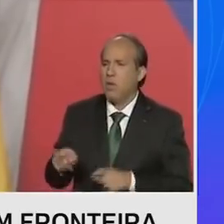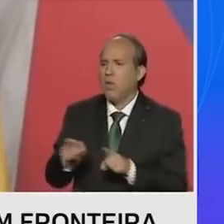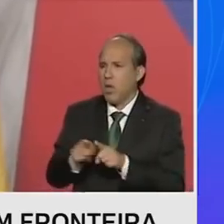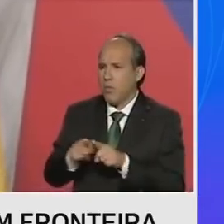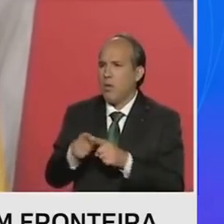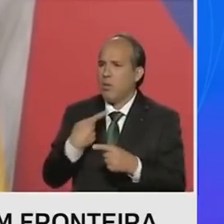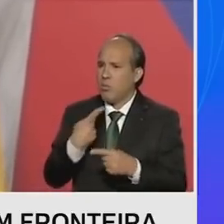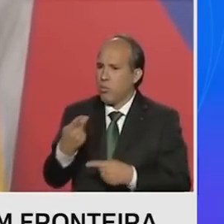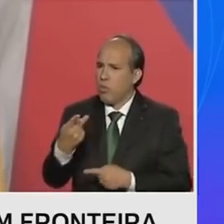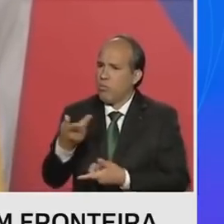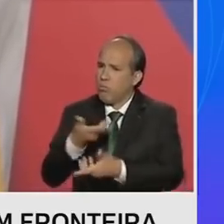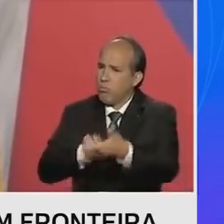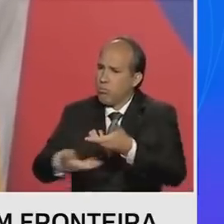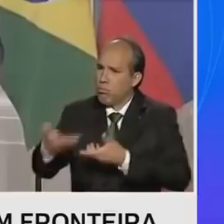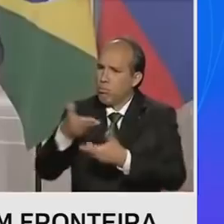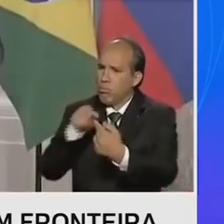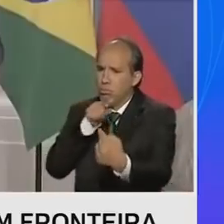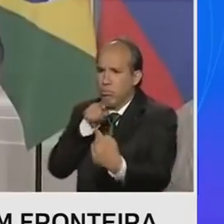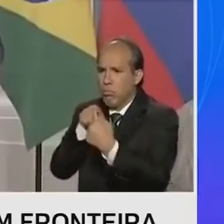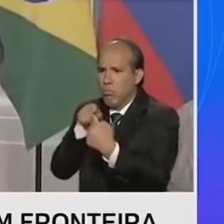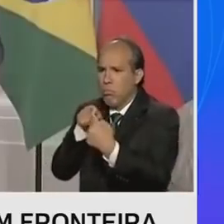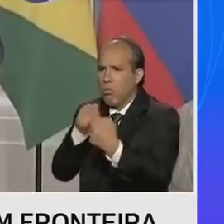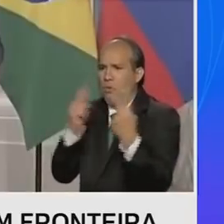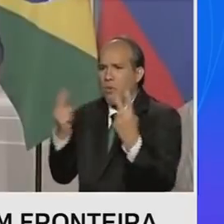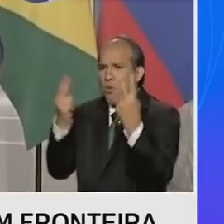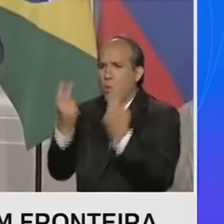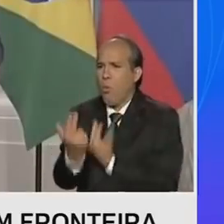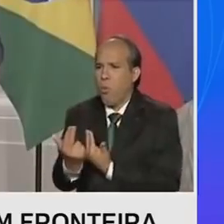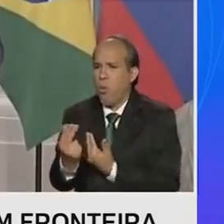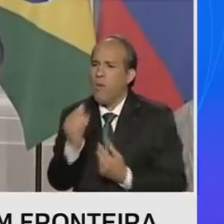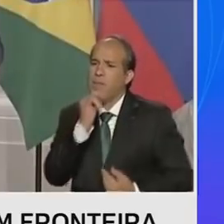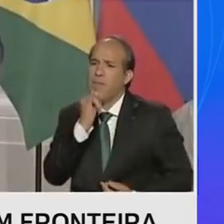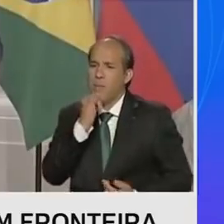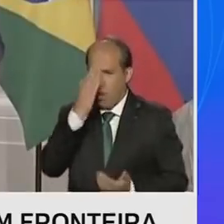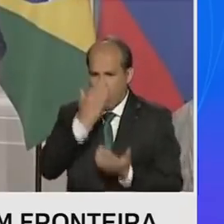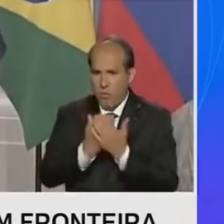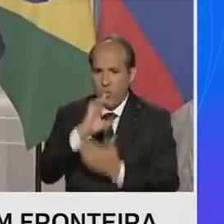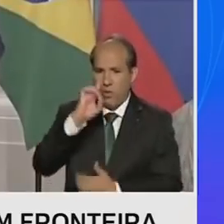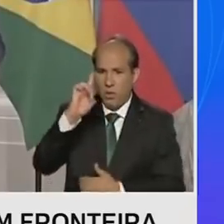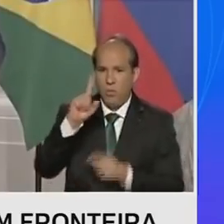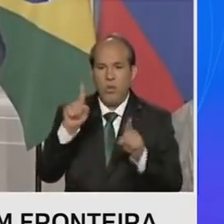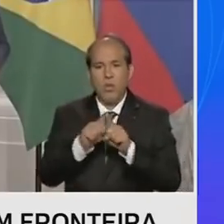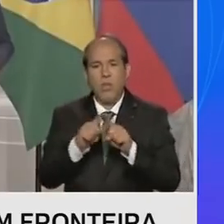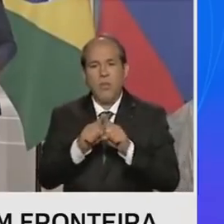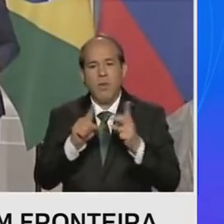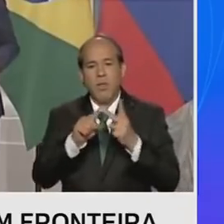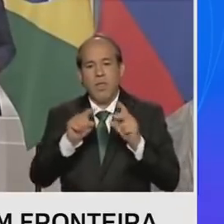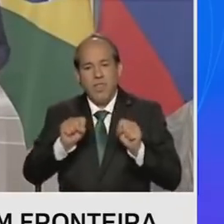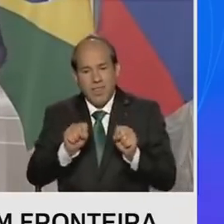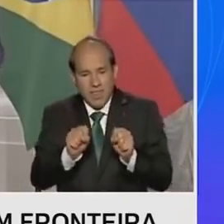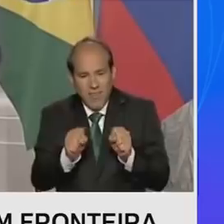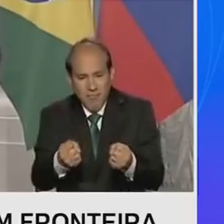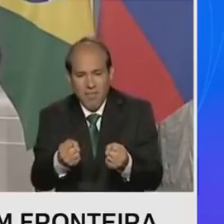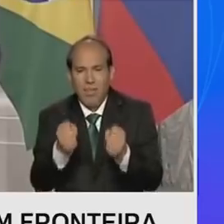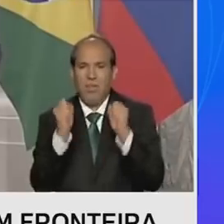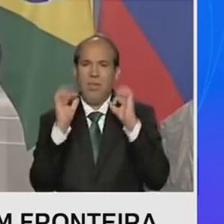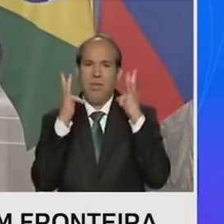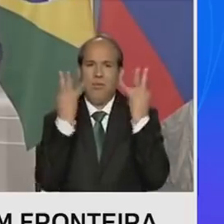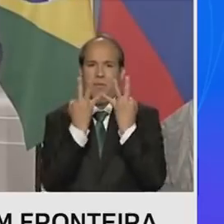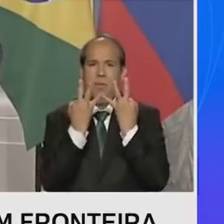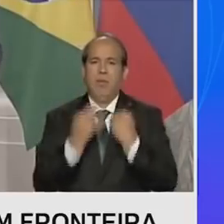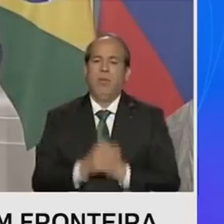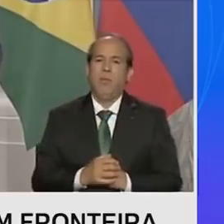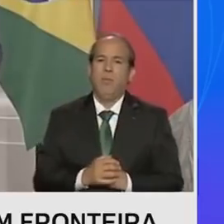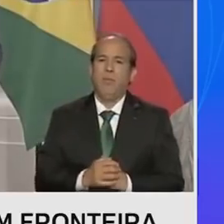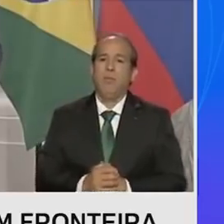berrante. Ele está fazendo o quê? Ele está jogando para esse rebanho, para botar, porque ele sabe que eles acreditam. Essa viagem como